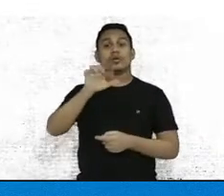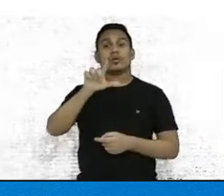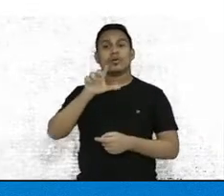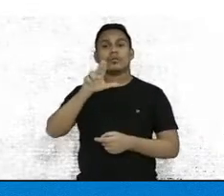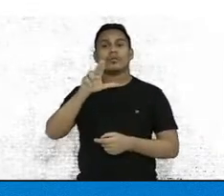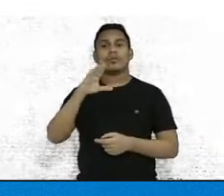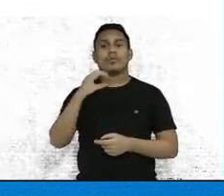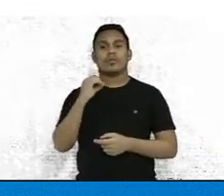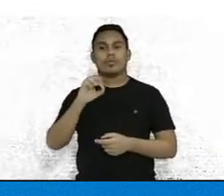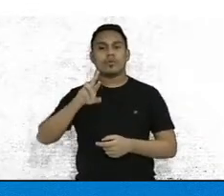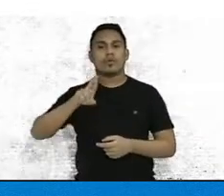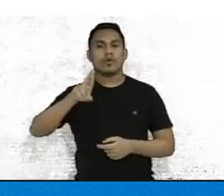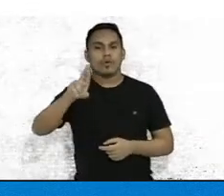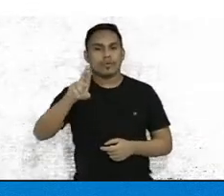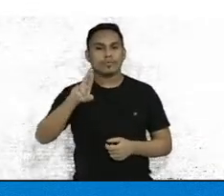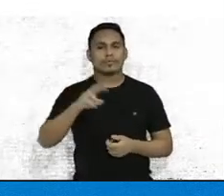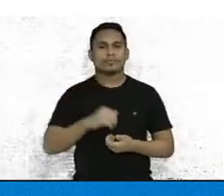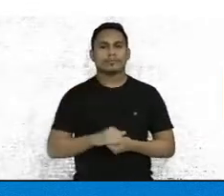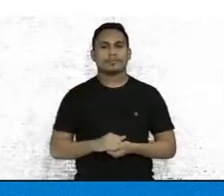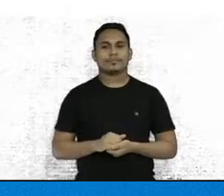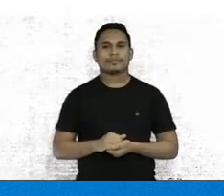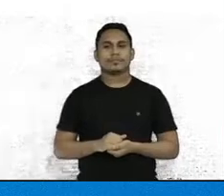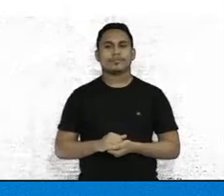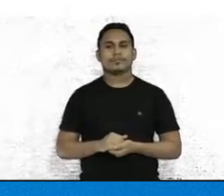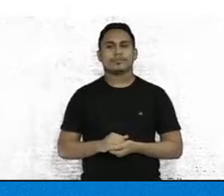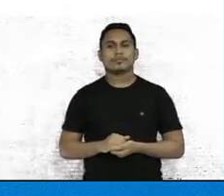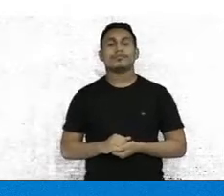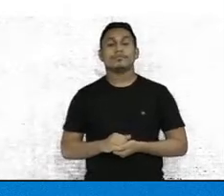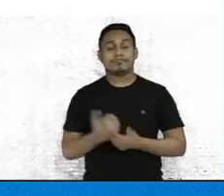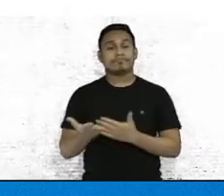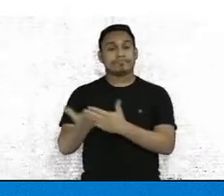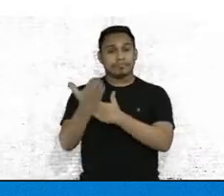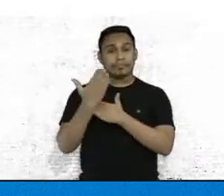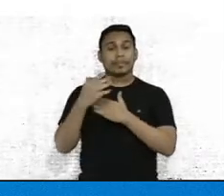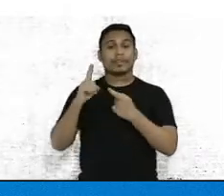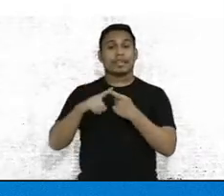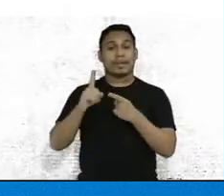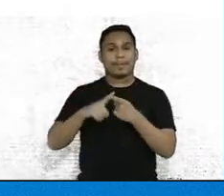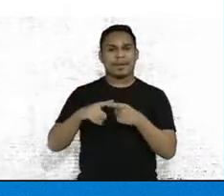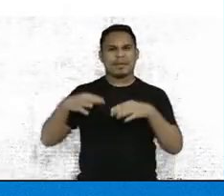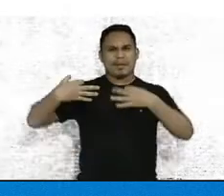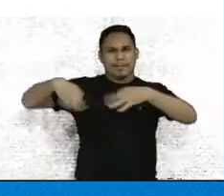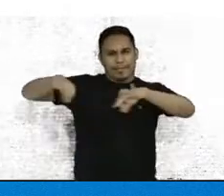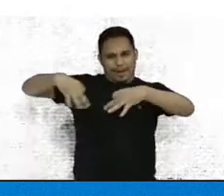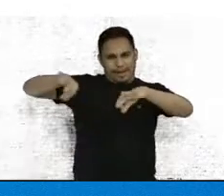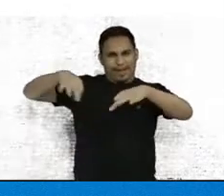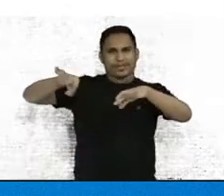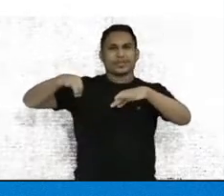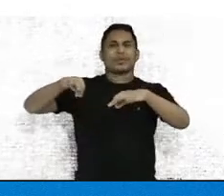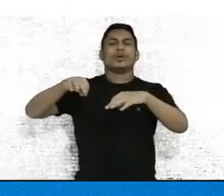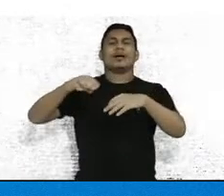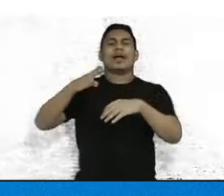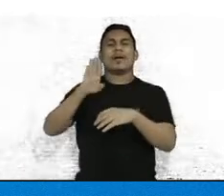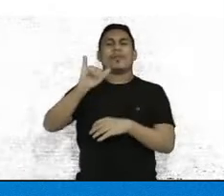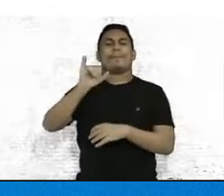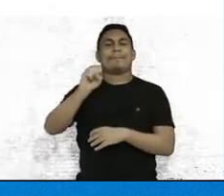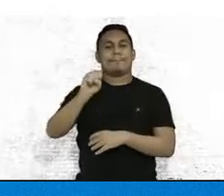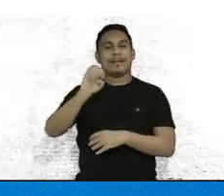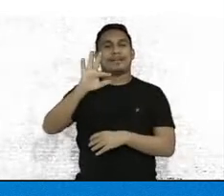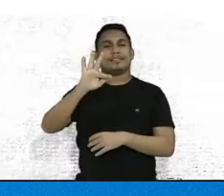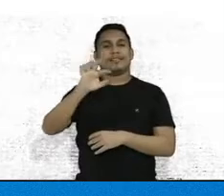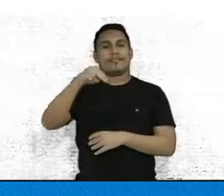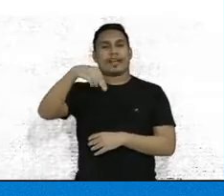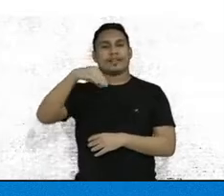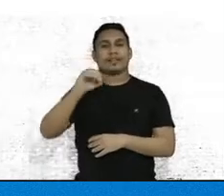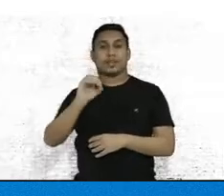funcionando como vilões da tireoide. Plásticos, principalmente o bisfenol, presente